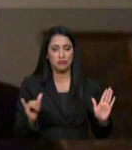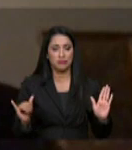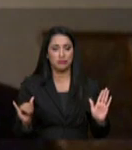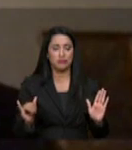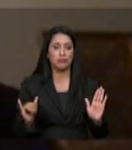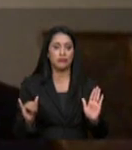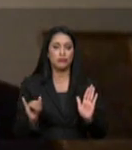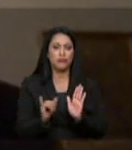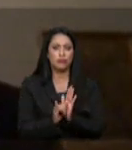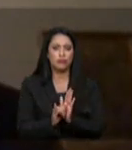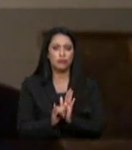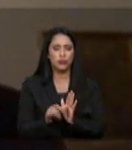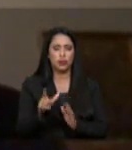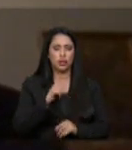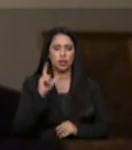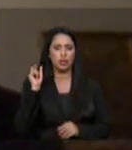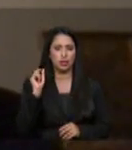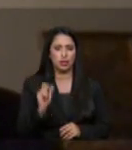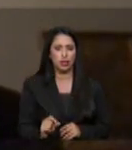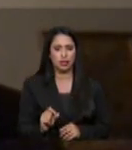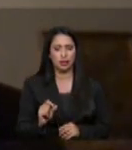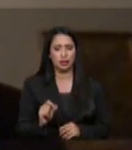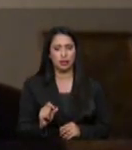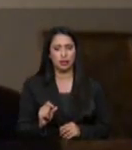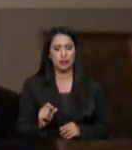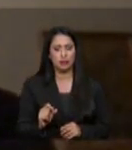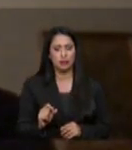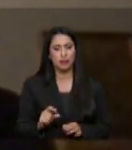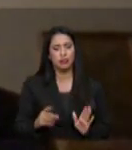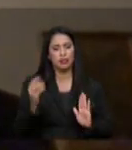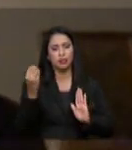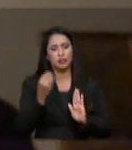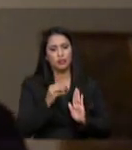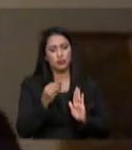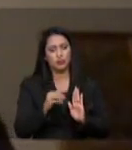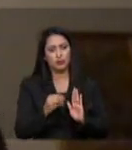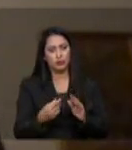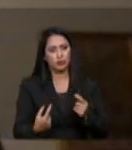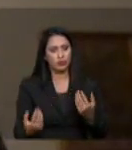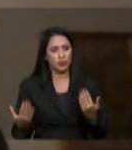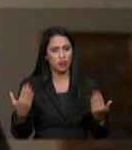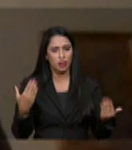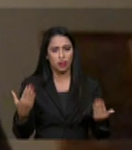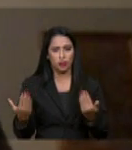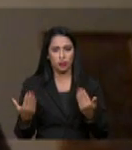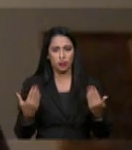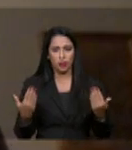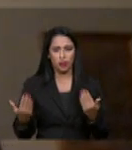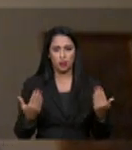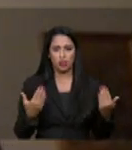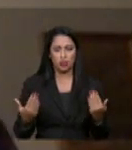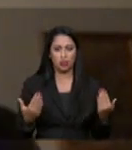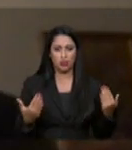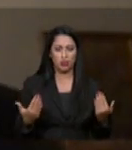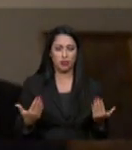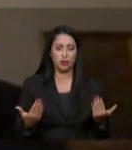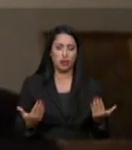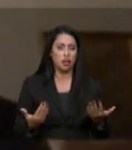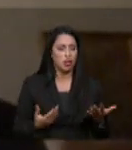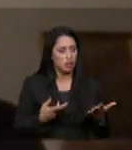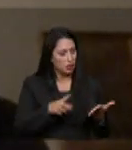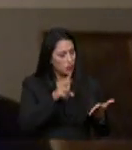identidade os elementos de um não são correspondente aos elementos do outro e aqui